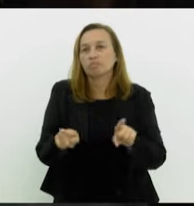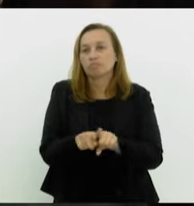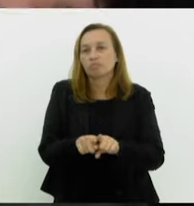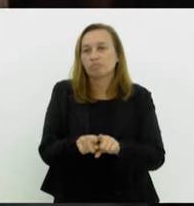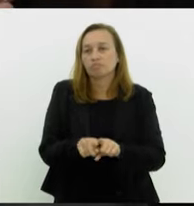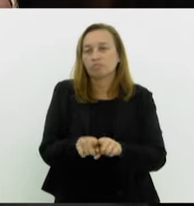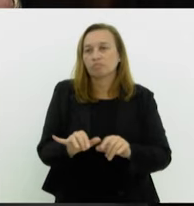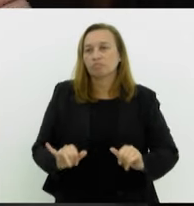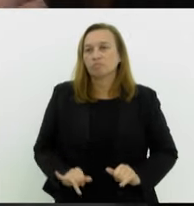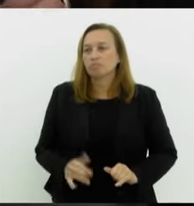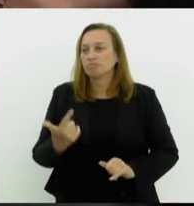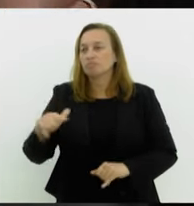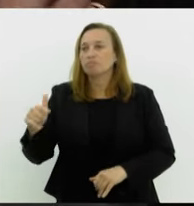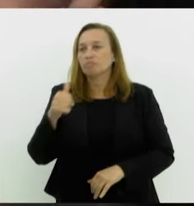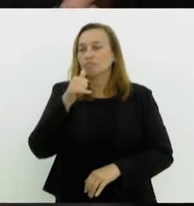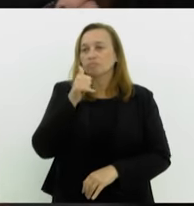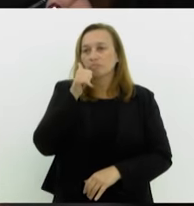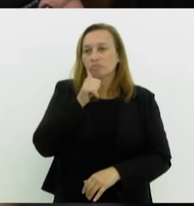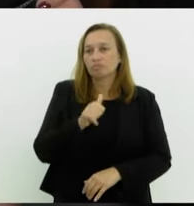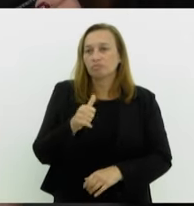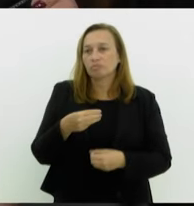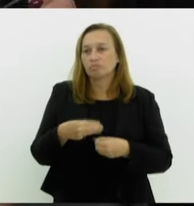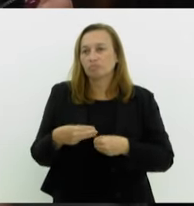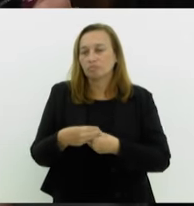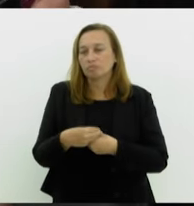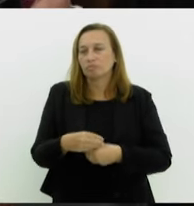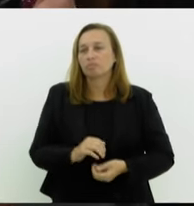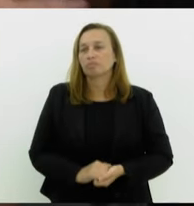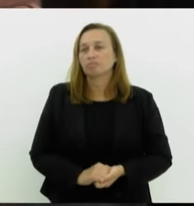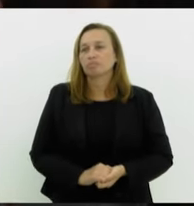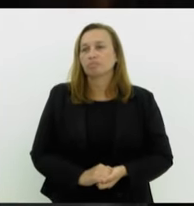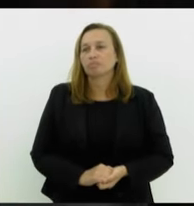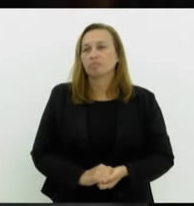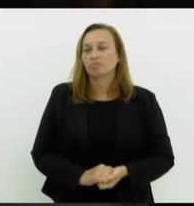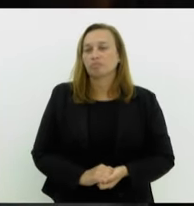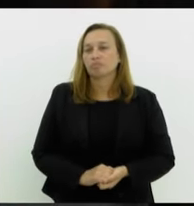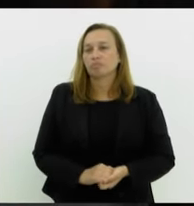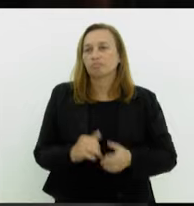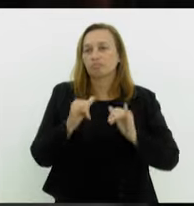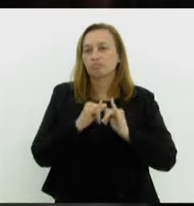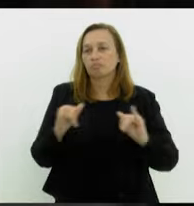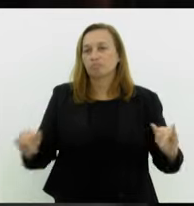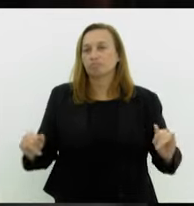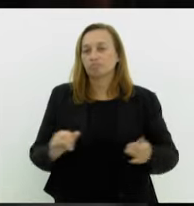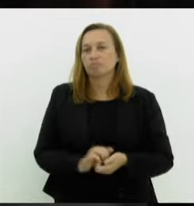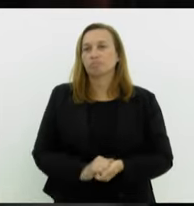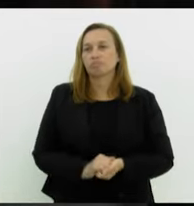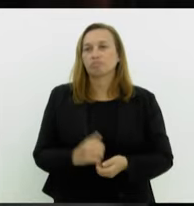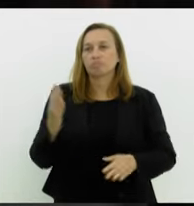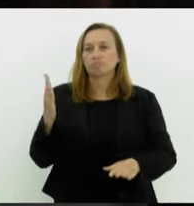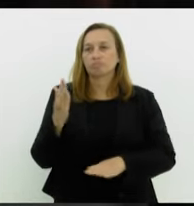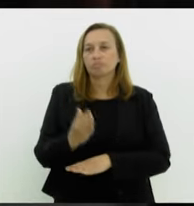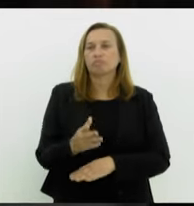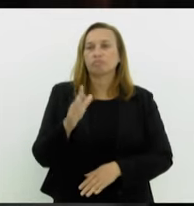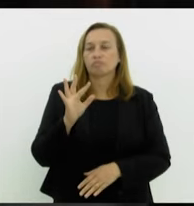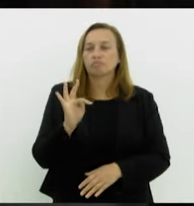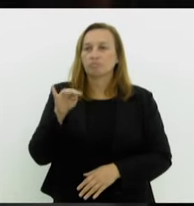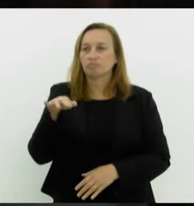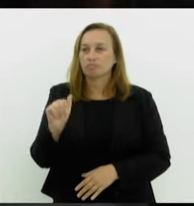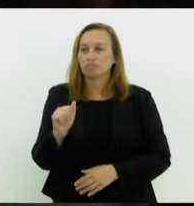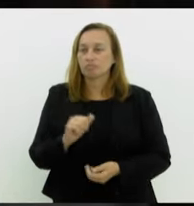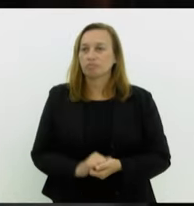as dores das mulheres daquele município minha gente e essa informação vem direto Fátima pro nosso